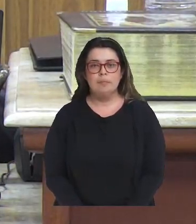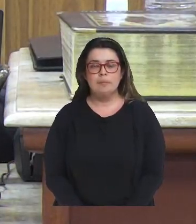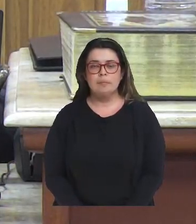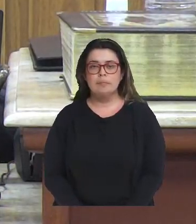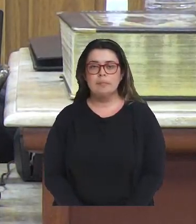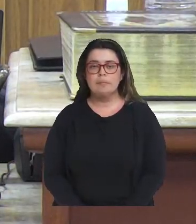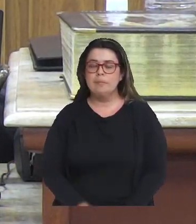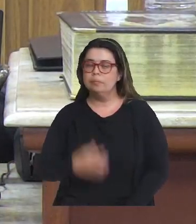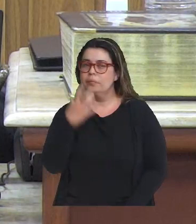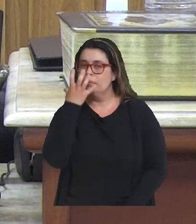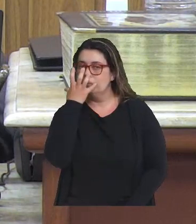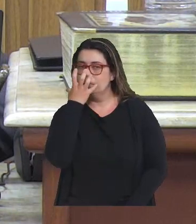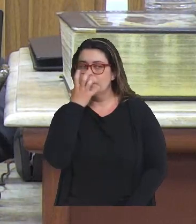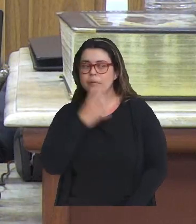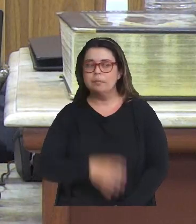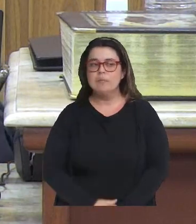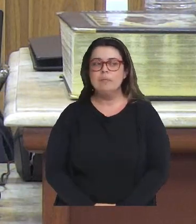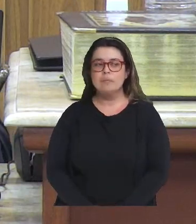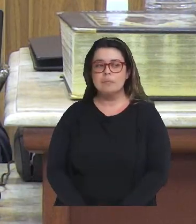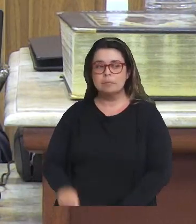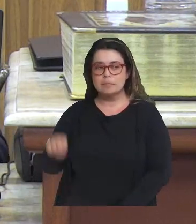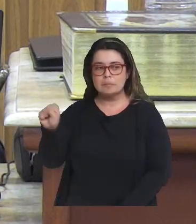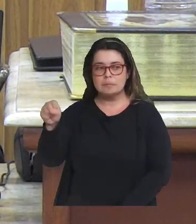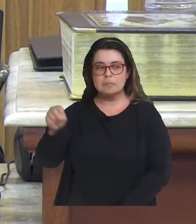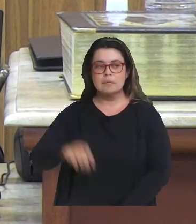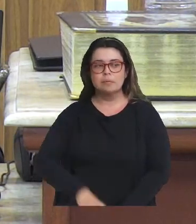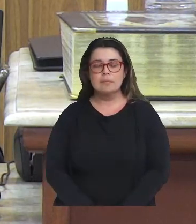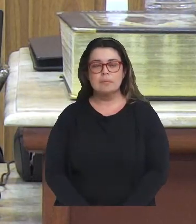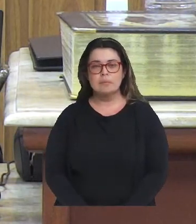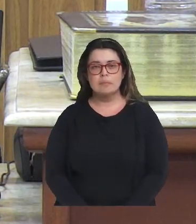Alexandre Cobra Vêncio. Alexandre Cachorro vota sim.